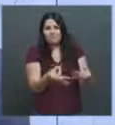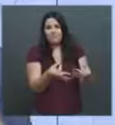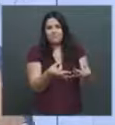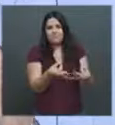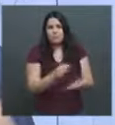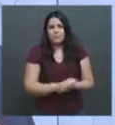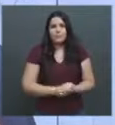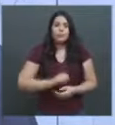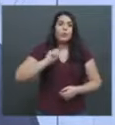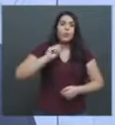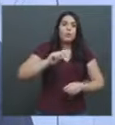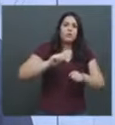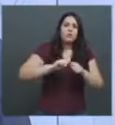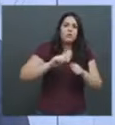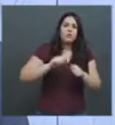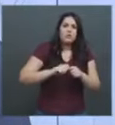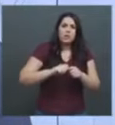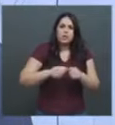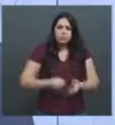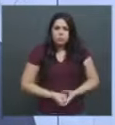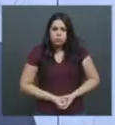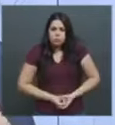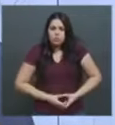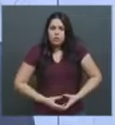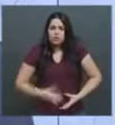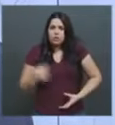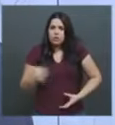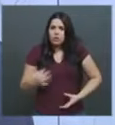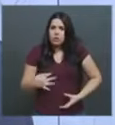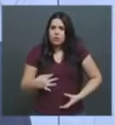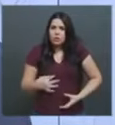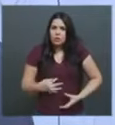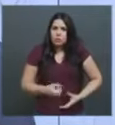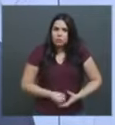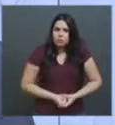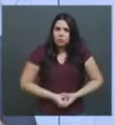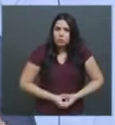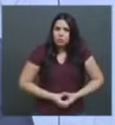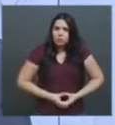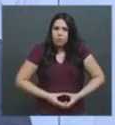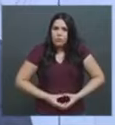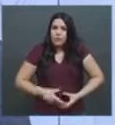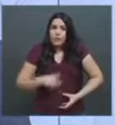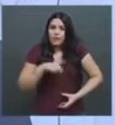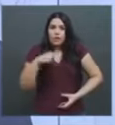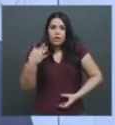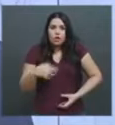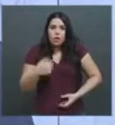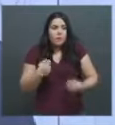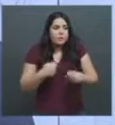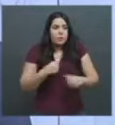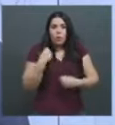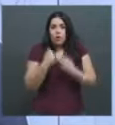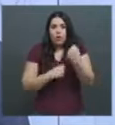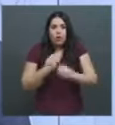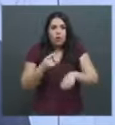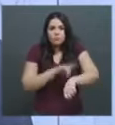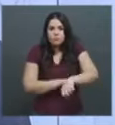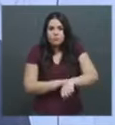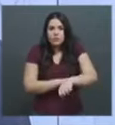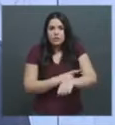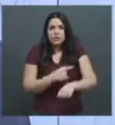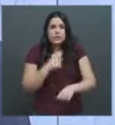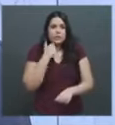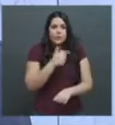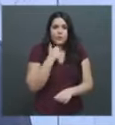que que faz essa bexiga doer? Porque começa a encher a bexiga, começa a ter dor. E às vezes chega uma urgência para urinar, a paciente não consegue ir ao